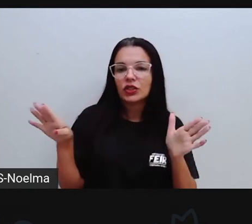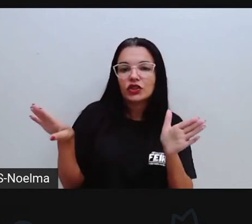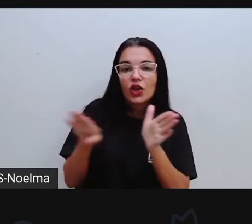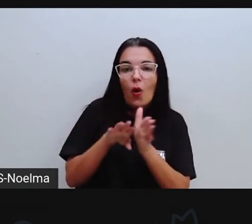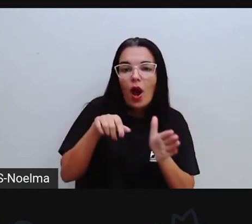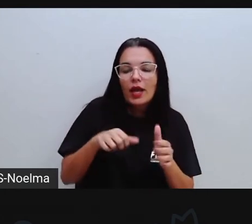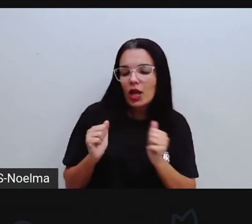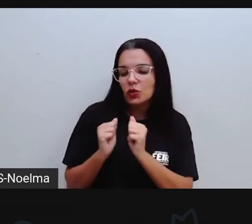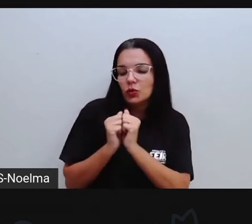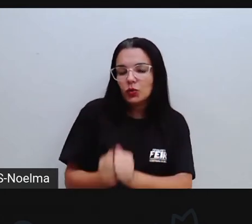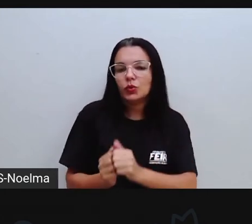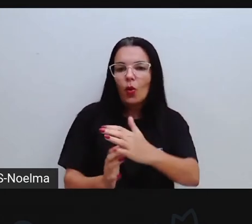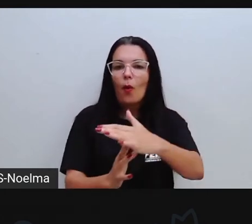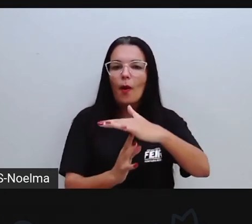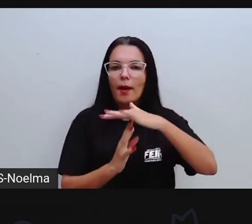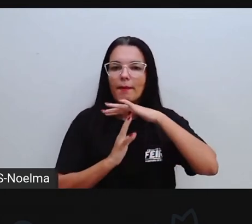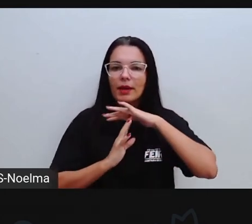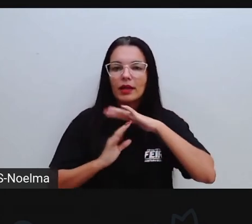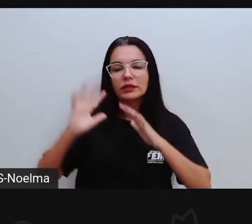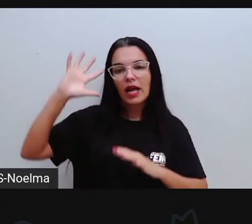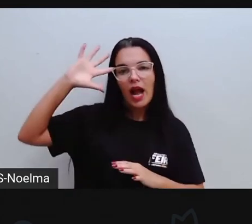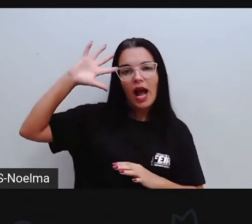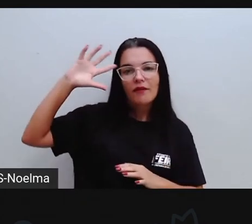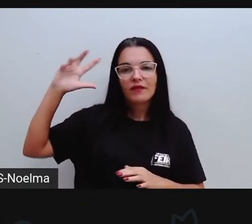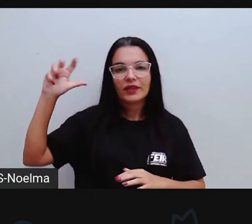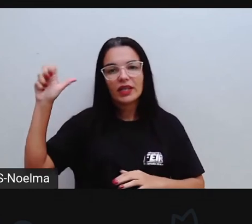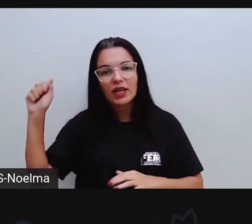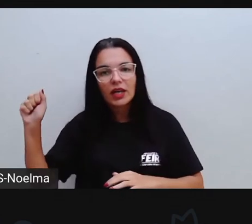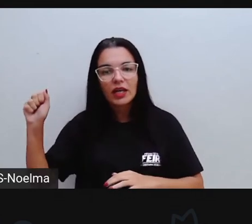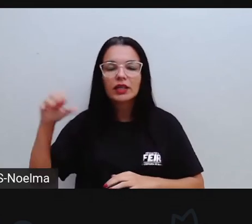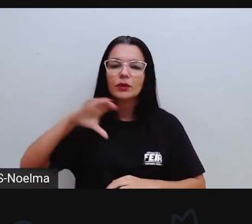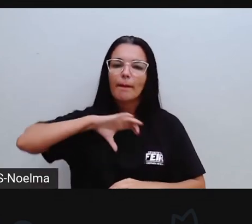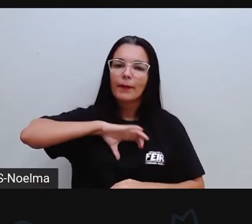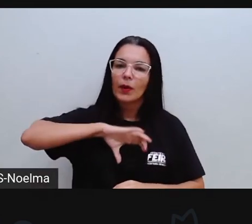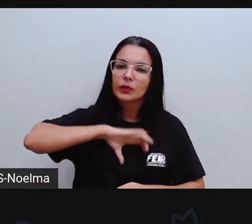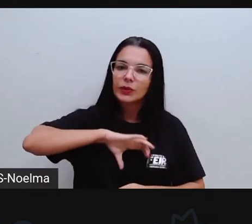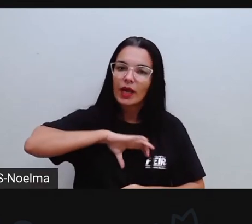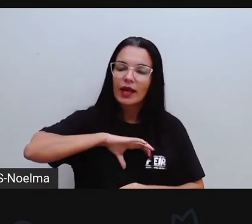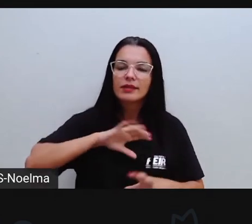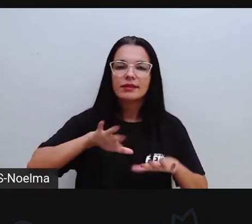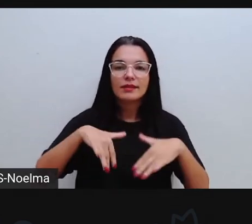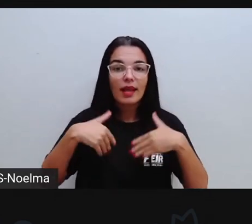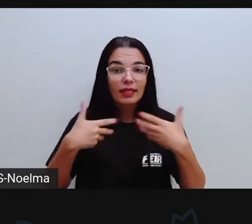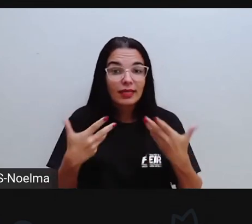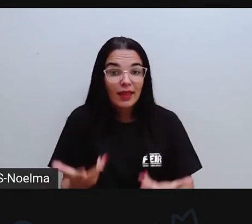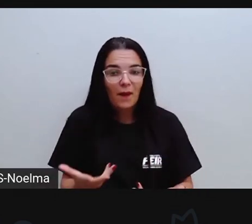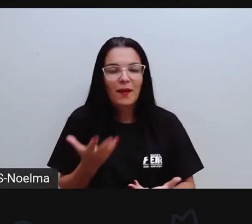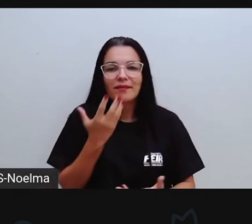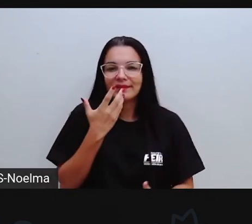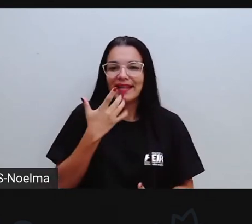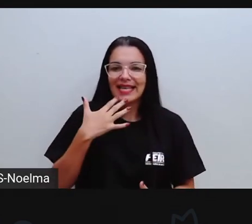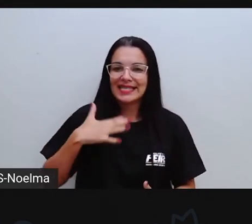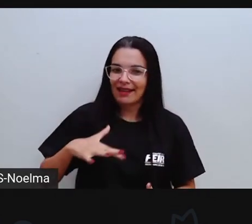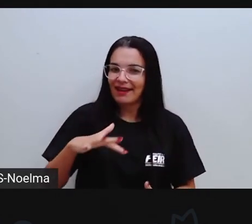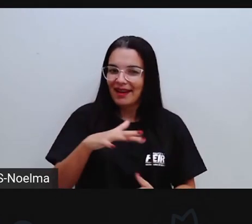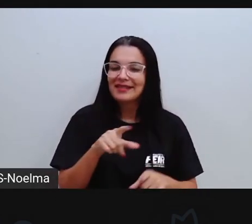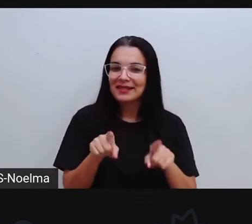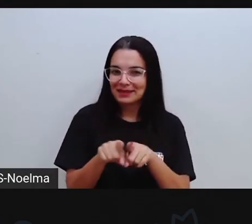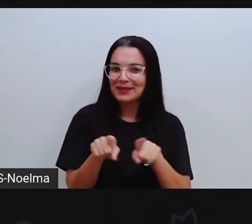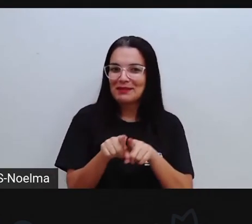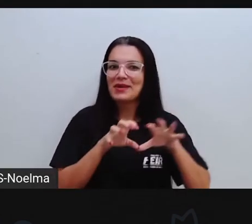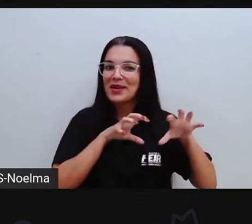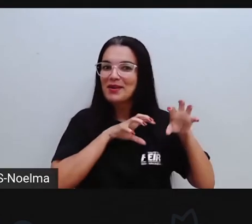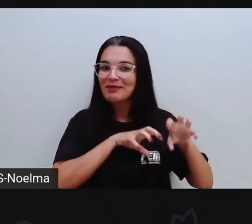africanos, com os portugueses, né? Então, as crianças, elas também influenciaram